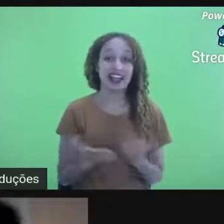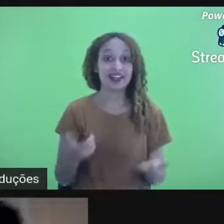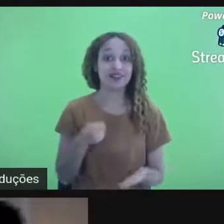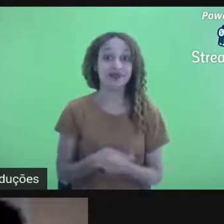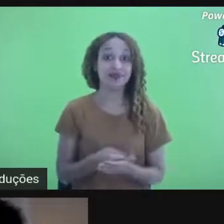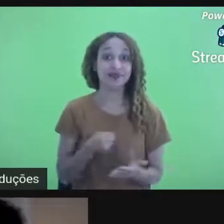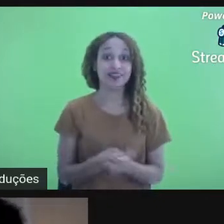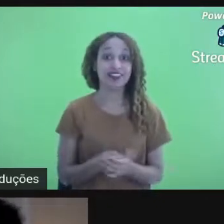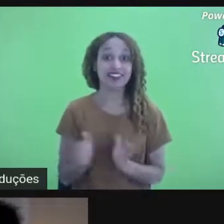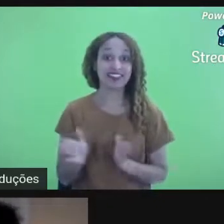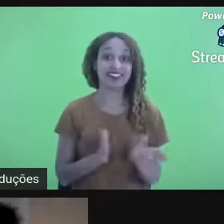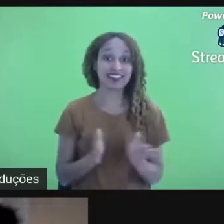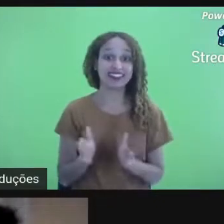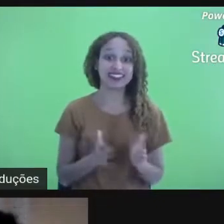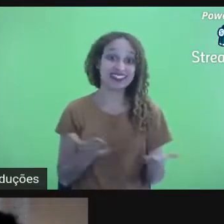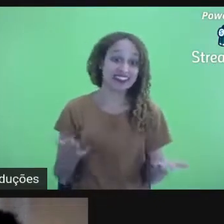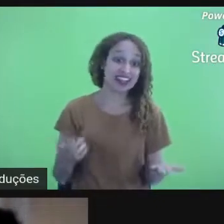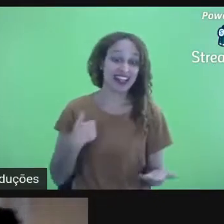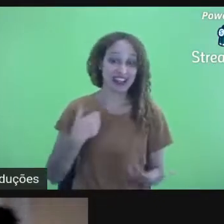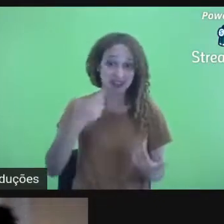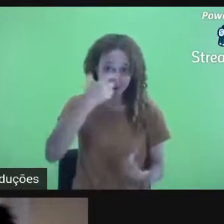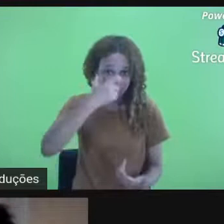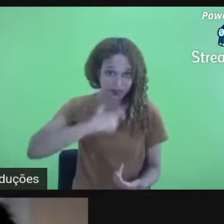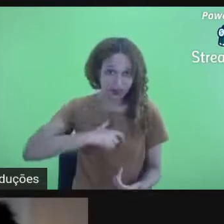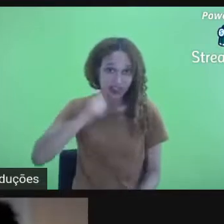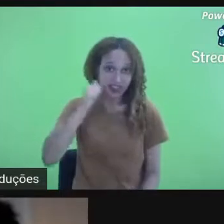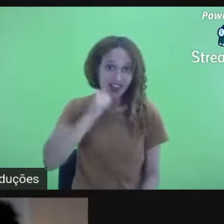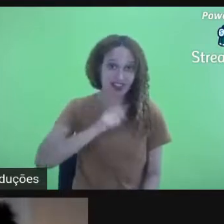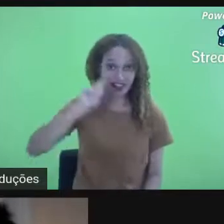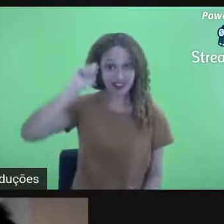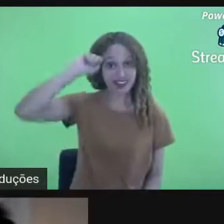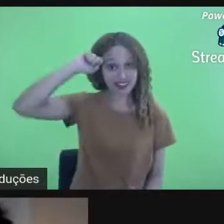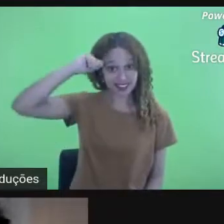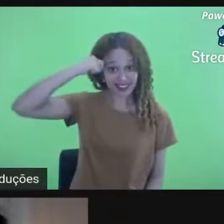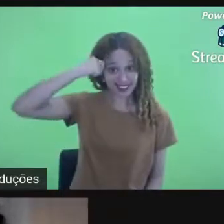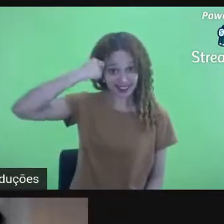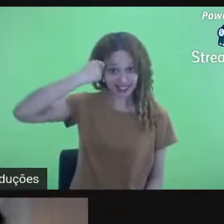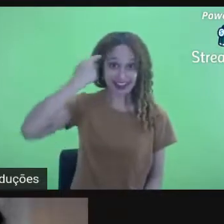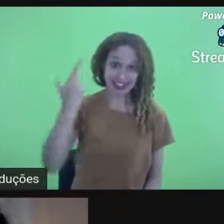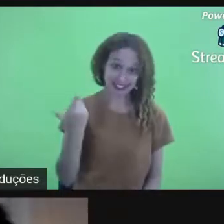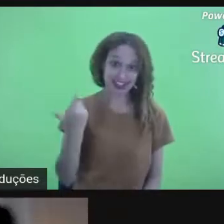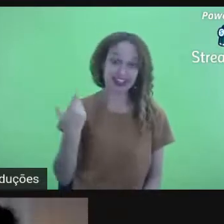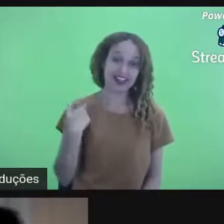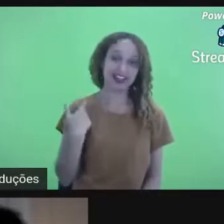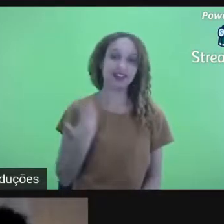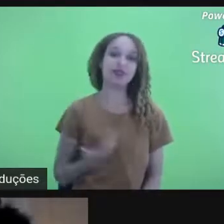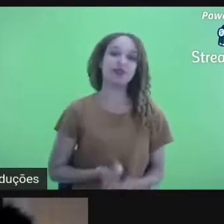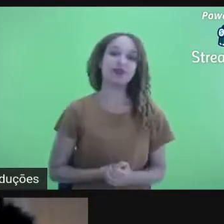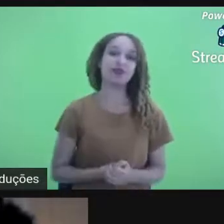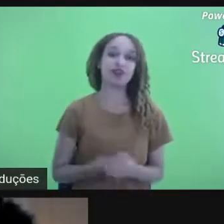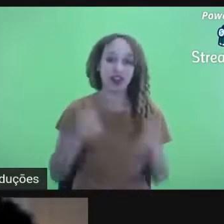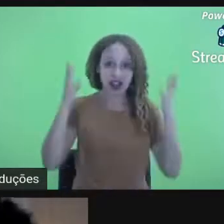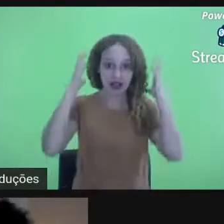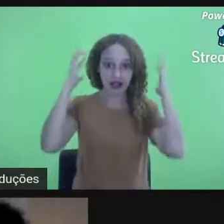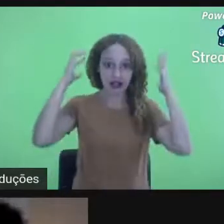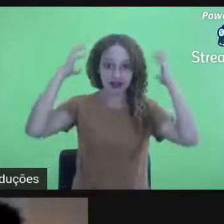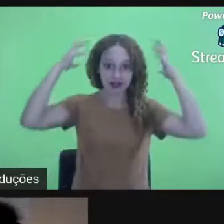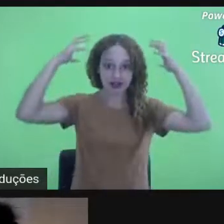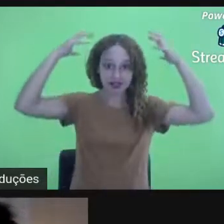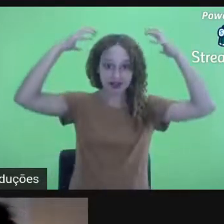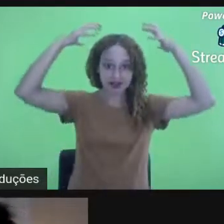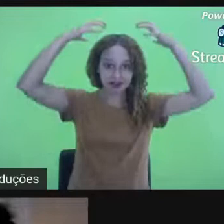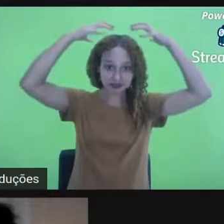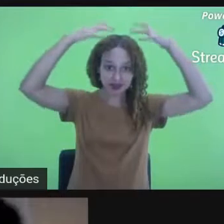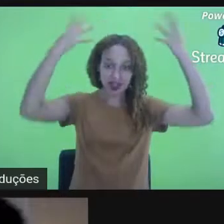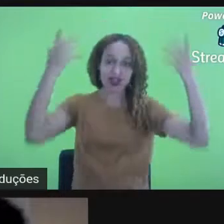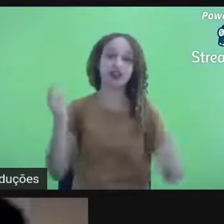pouco da acessibilidade, eu me apresento como uma mulher negra, de pele escura, o cabelo black curto, tenho